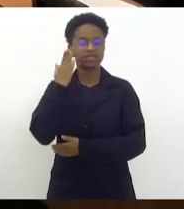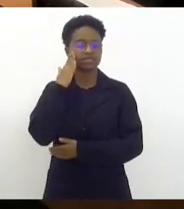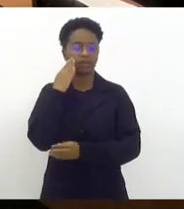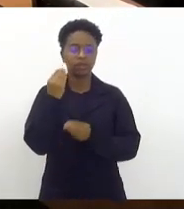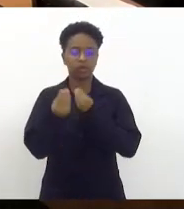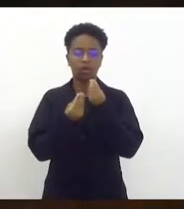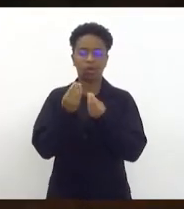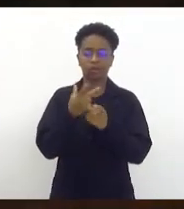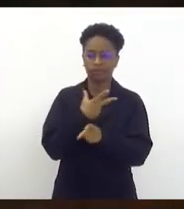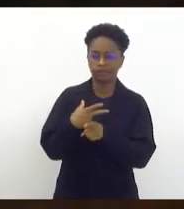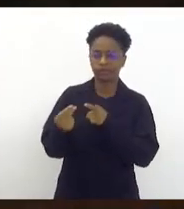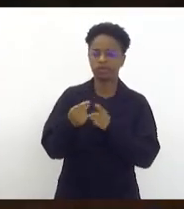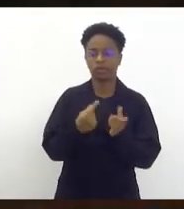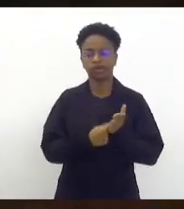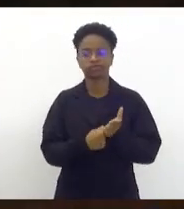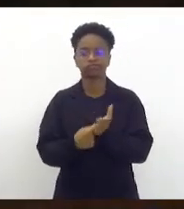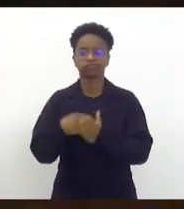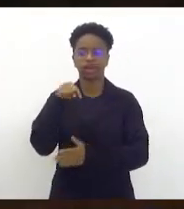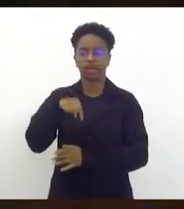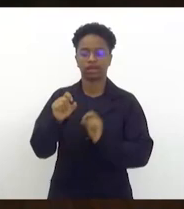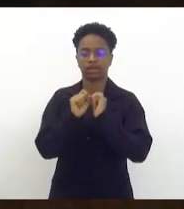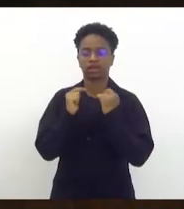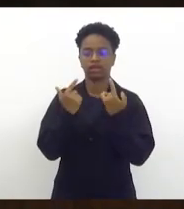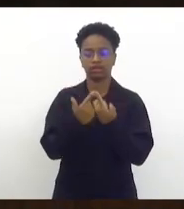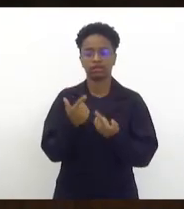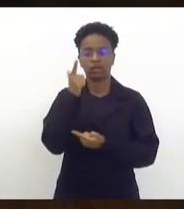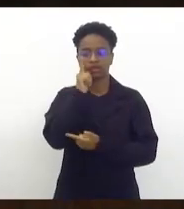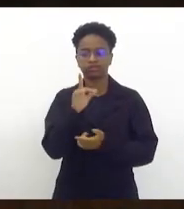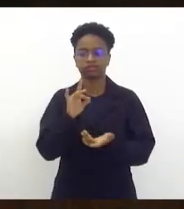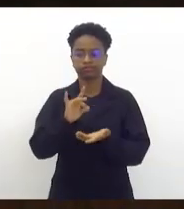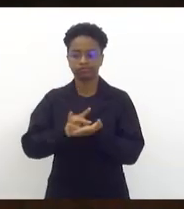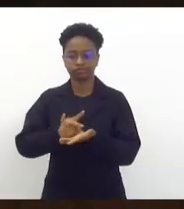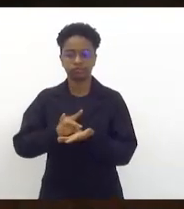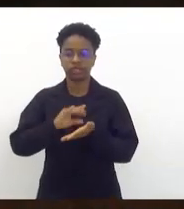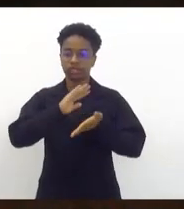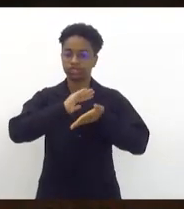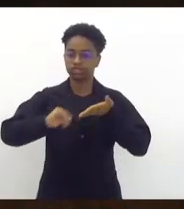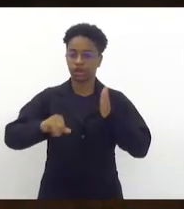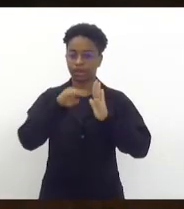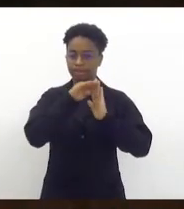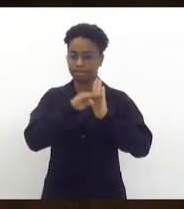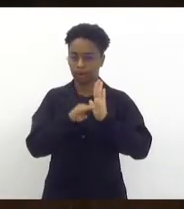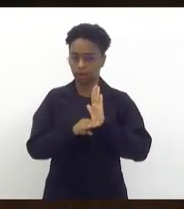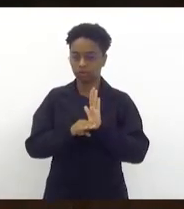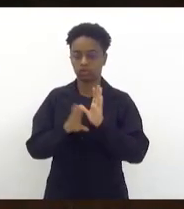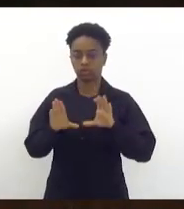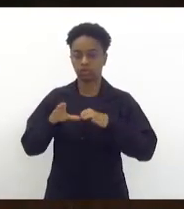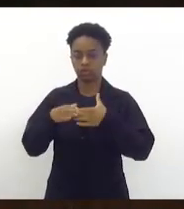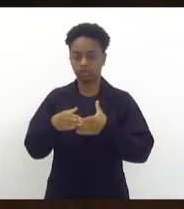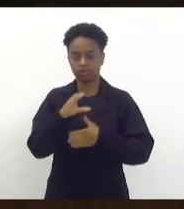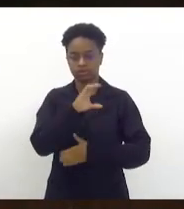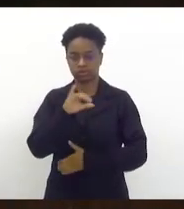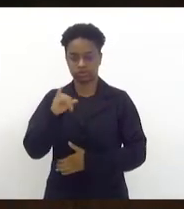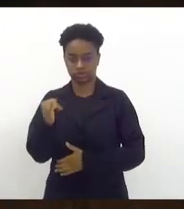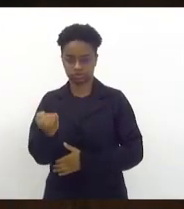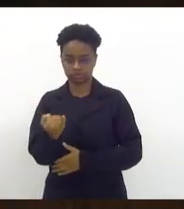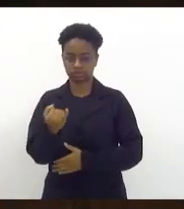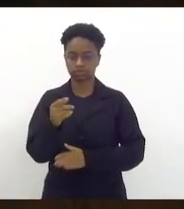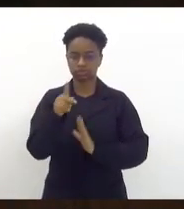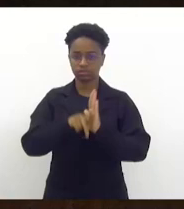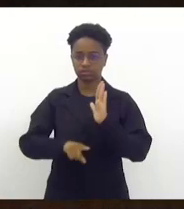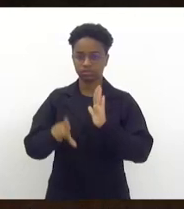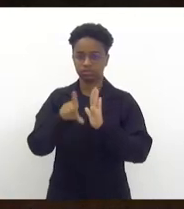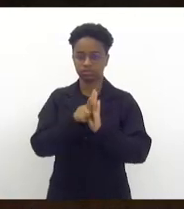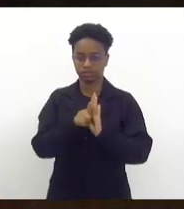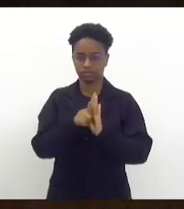acordo celebrado aqui nesta casa para que fosse retirada da pauta da Comissão de Constituição e Justiça o projeto de